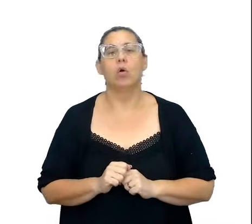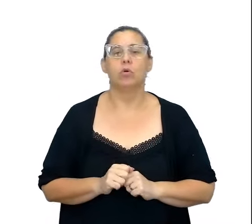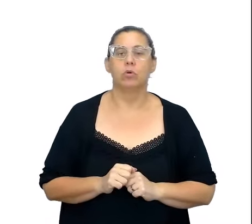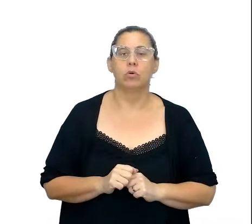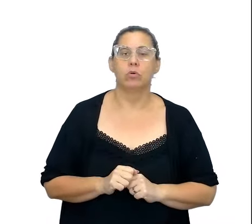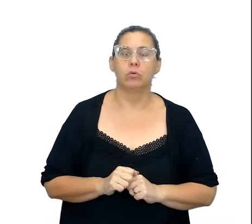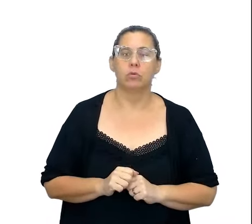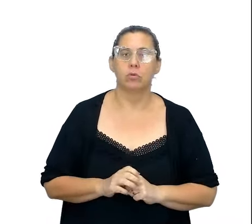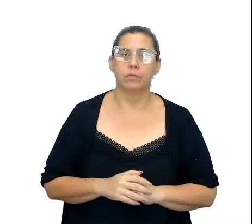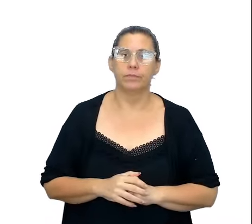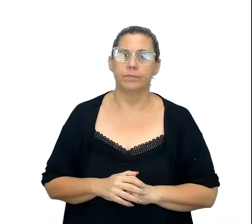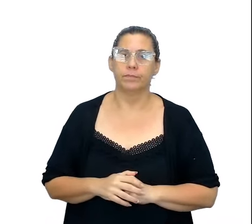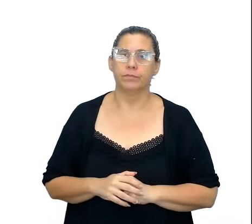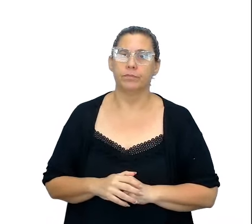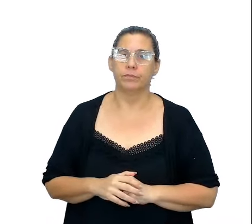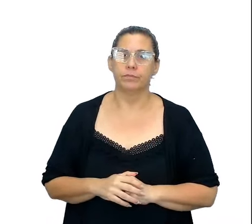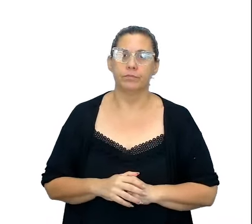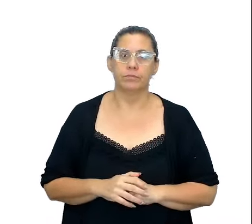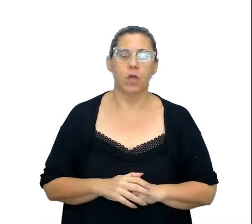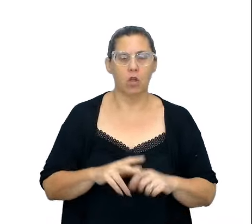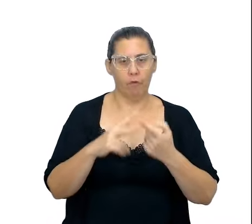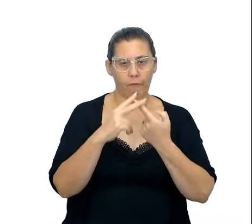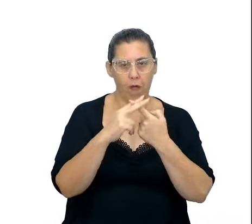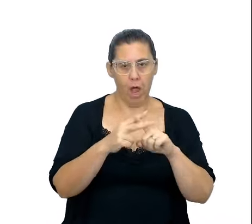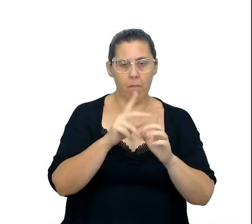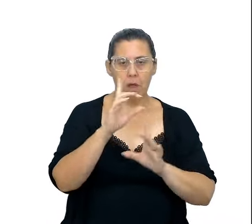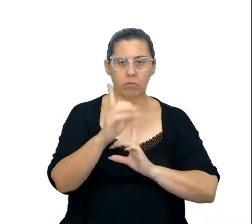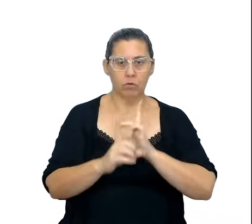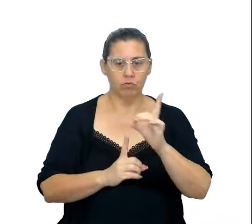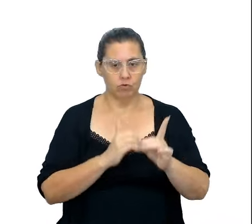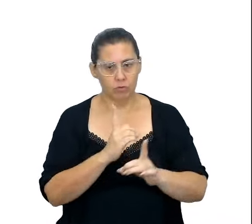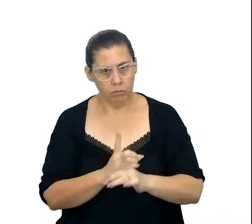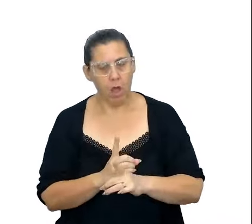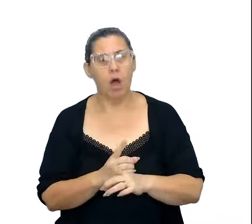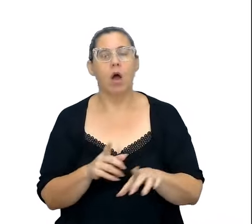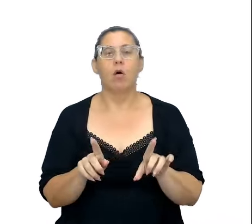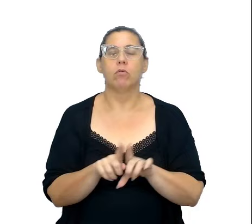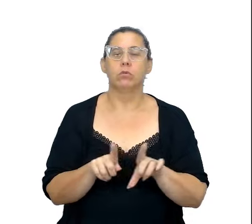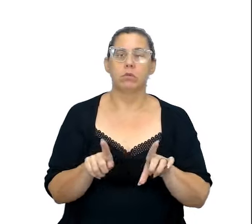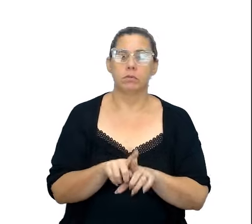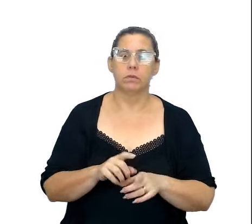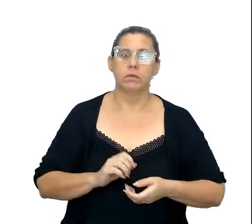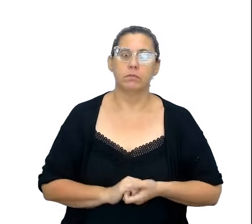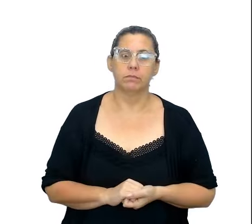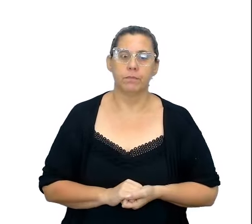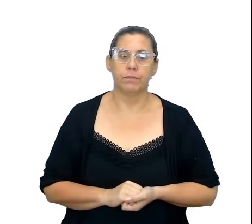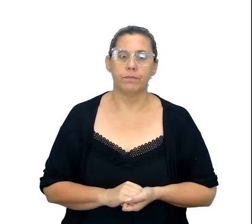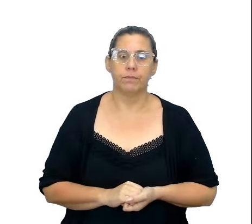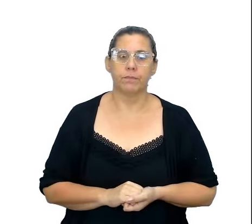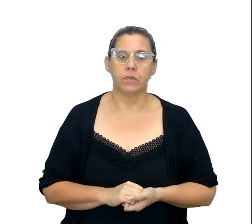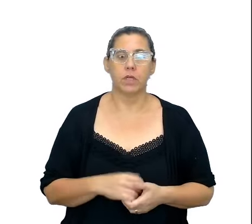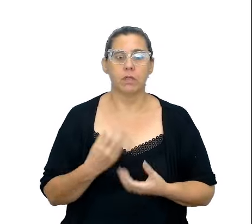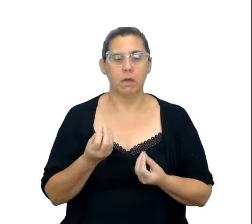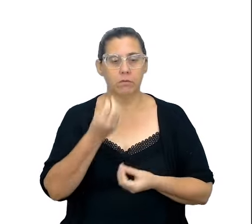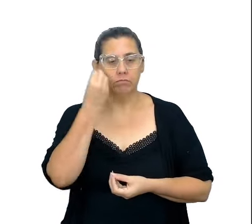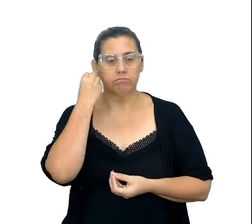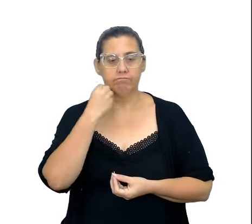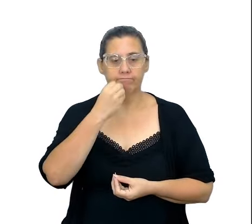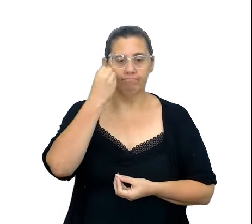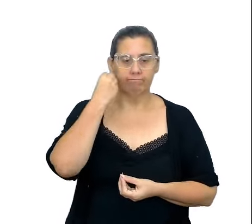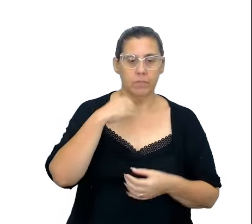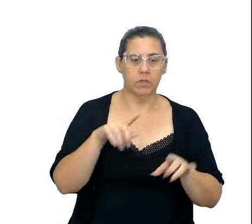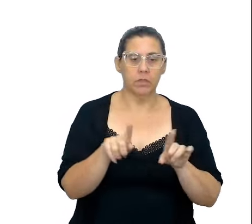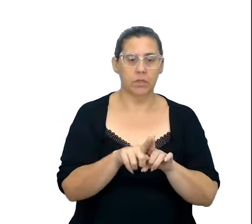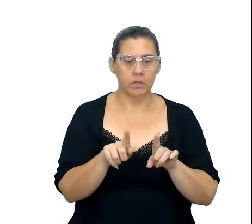em meio também de utilização de ferramentas digitais, né, que também tem muito hoje. E aí vai, então, para a experimentação